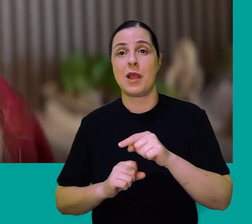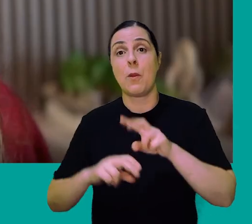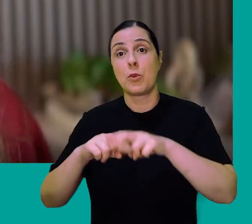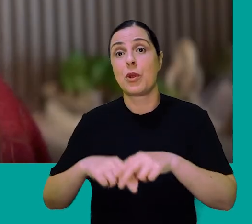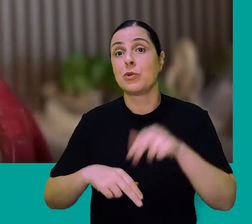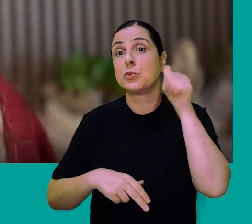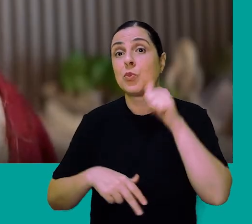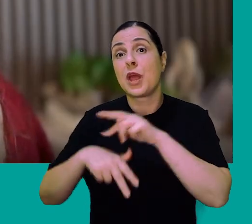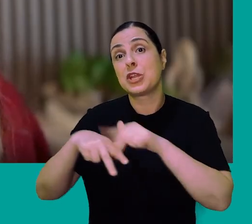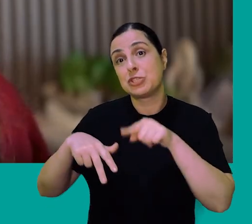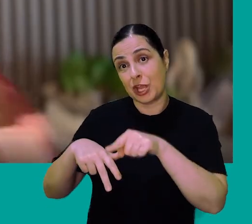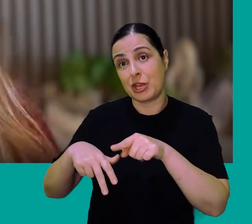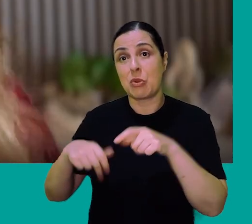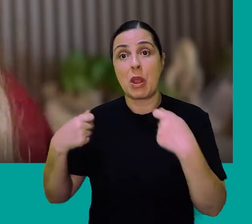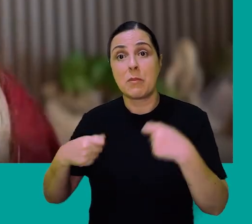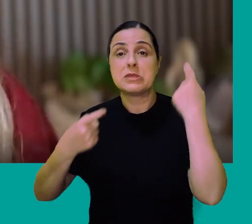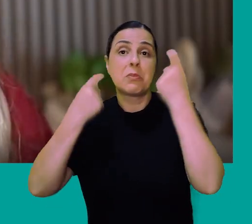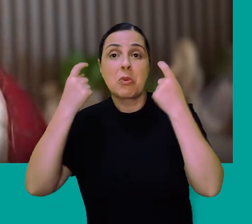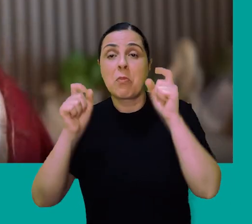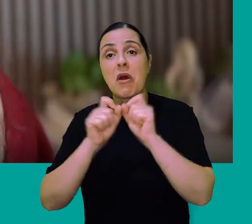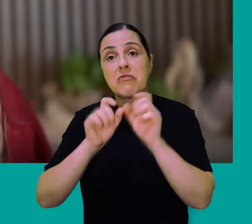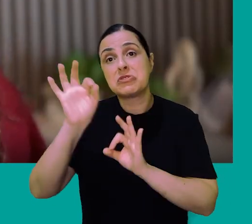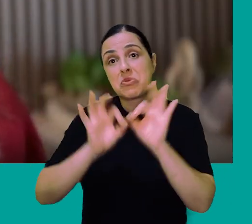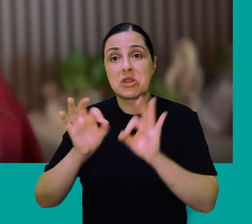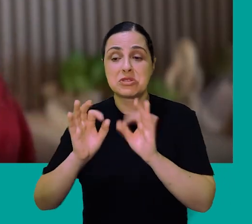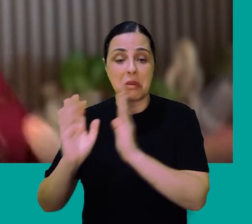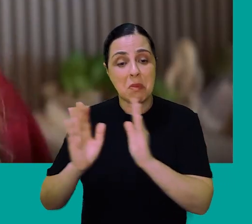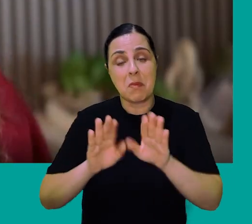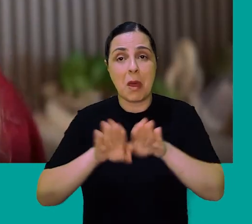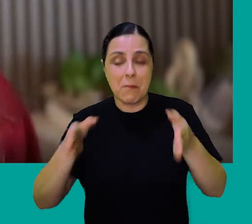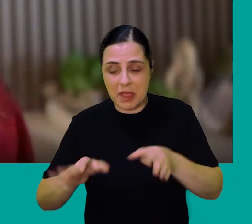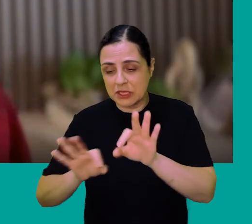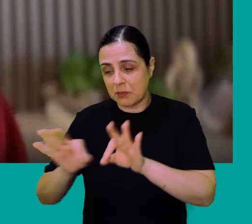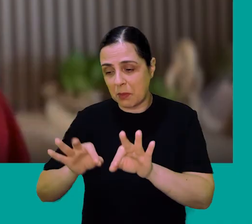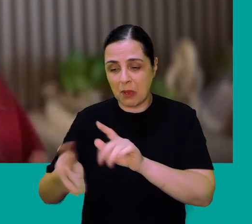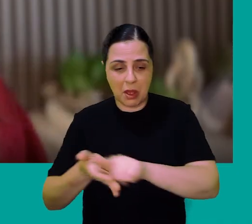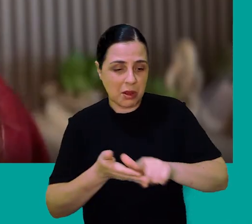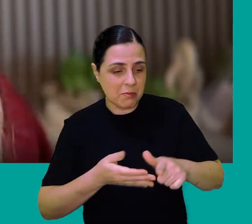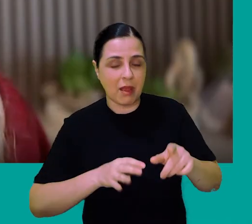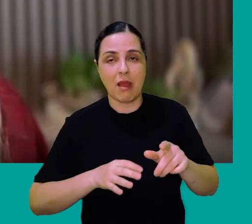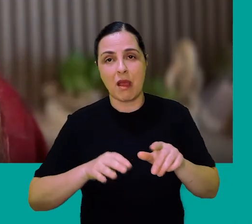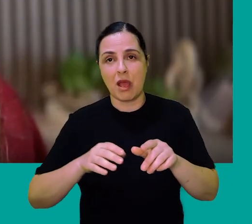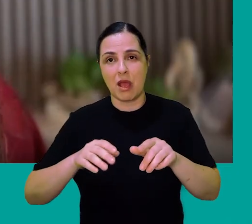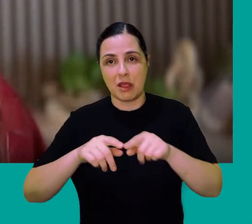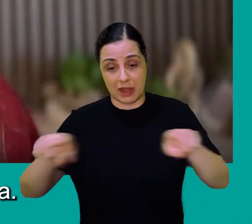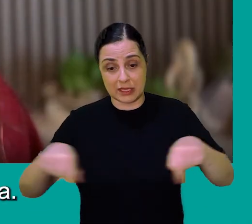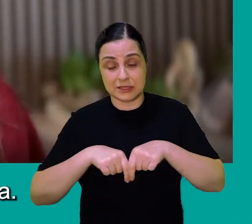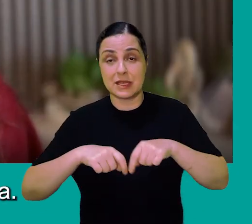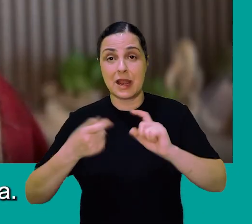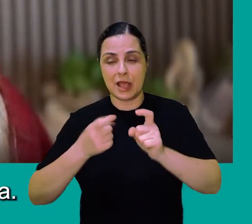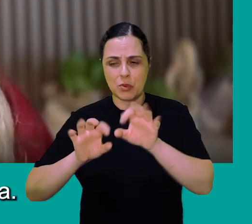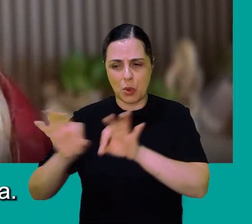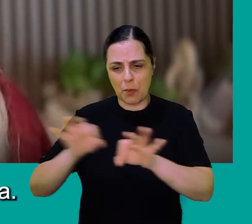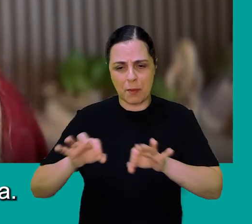gênero, né, da mulher, do cuidado, ela que tem que se preocupar com a organização da mesa, da sala de reunião, ela que tem que fazer, né,